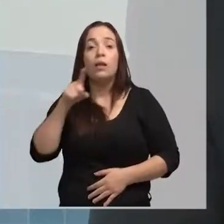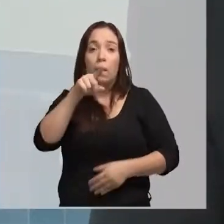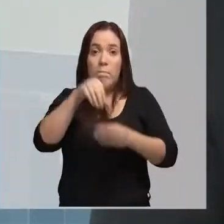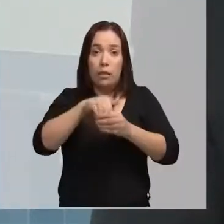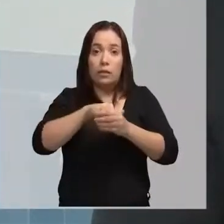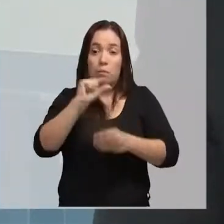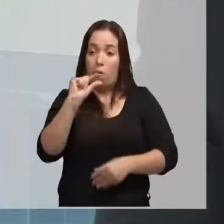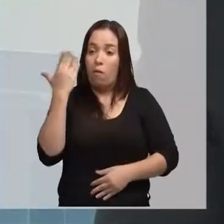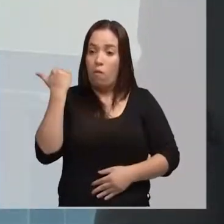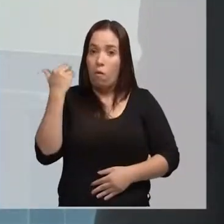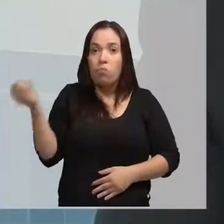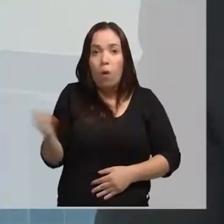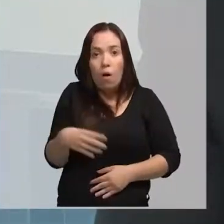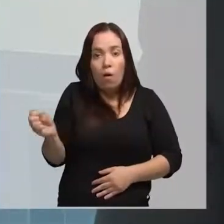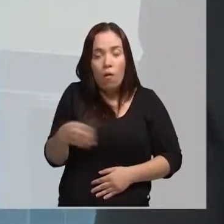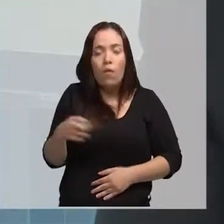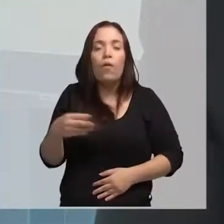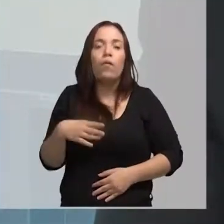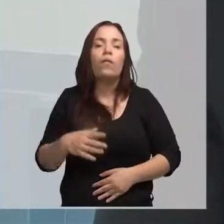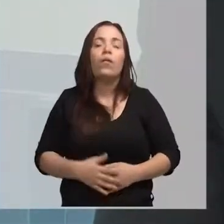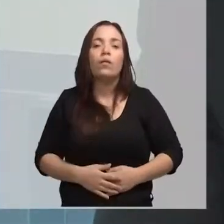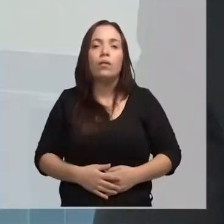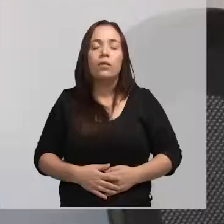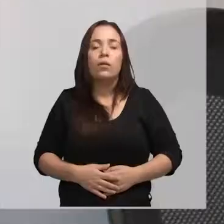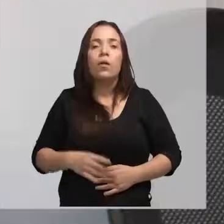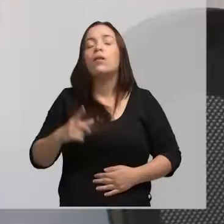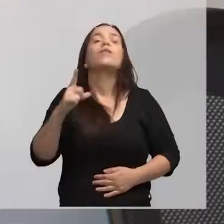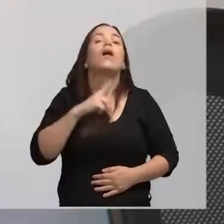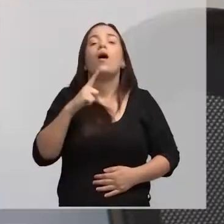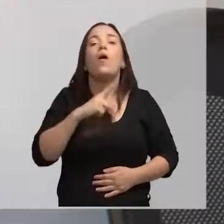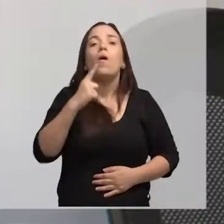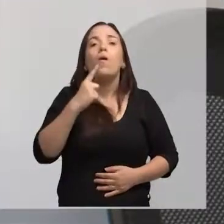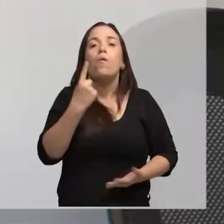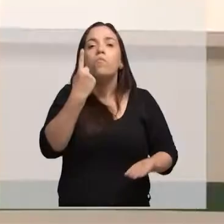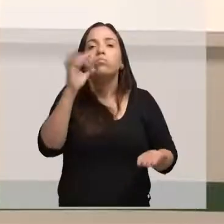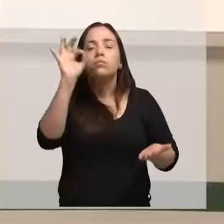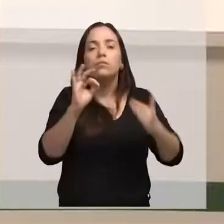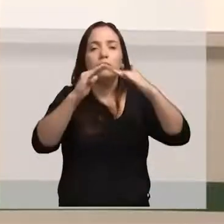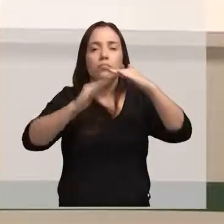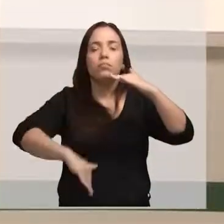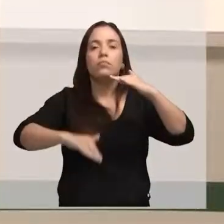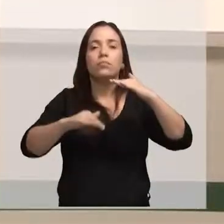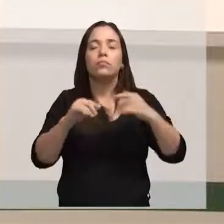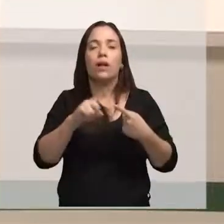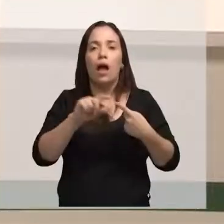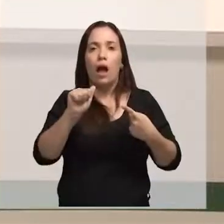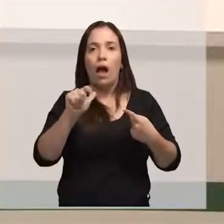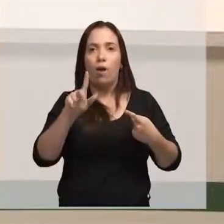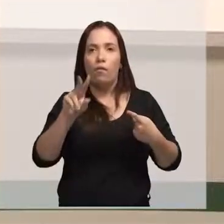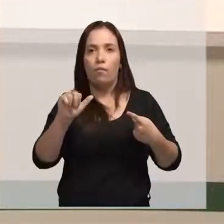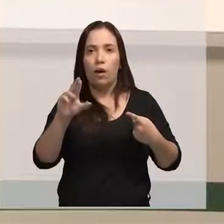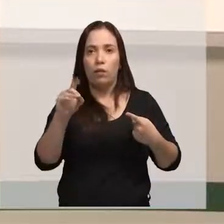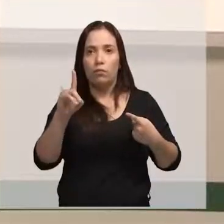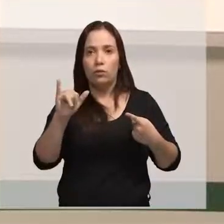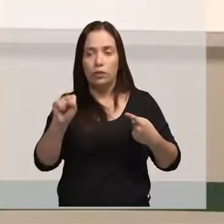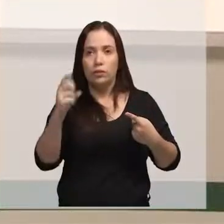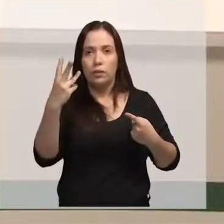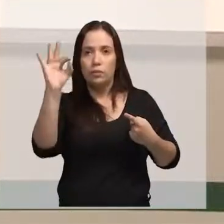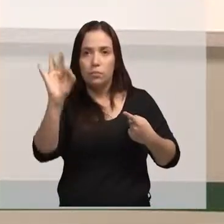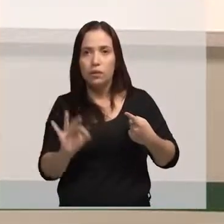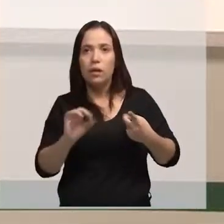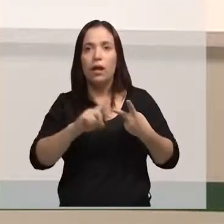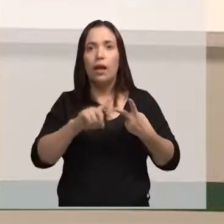Brasil, essa daí, diga aí, os últimos têm 1%. Vamos lá, os que têm menos de 5% são ele, Álvaro Dias, com 3%,